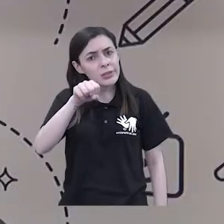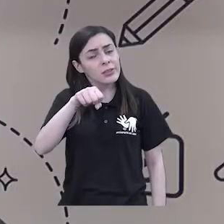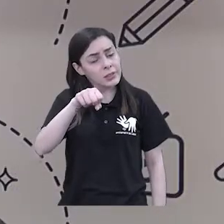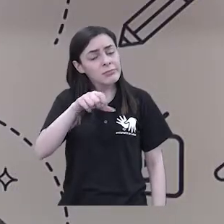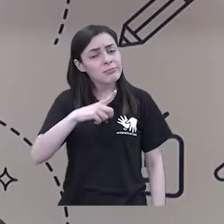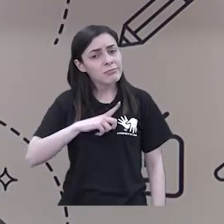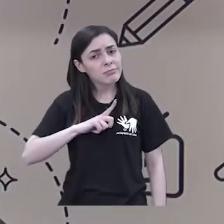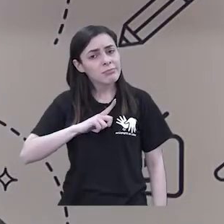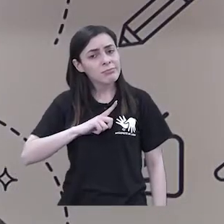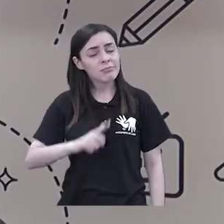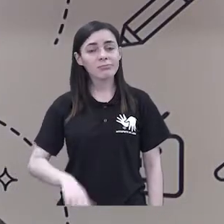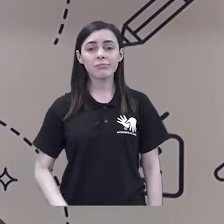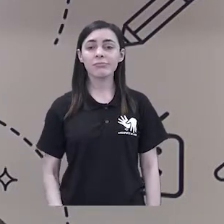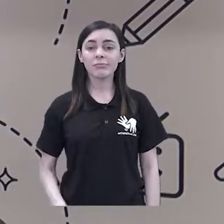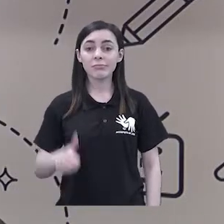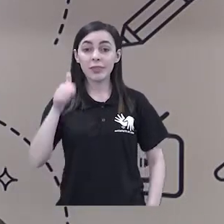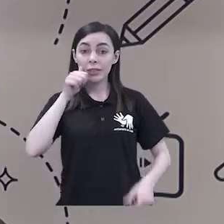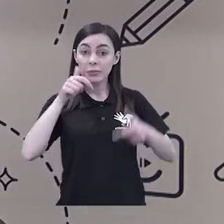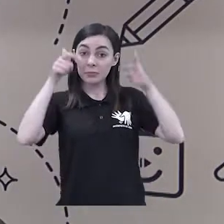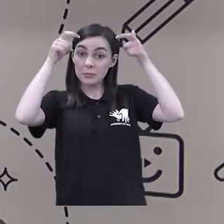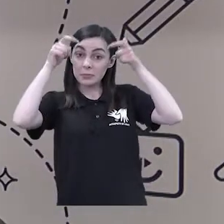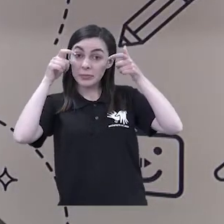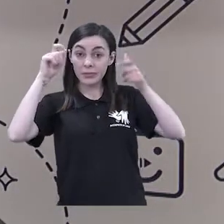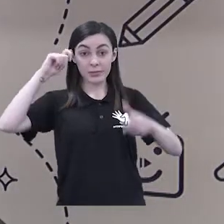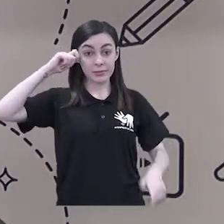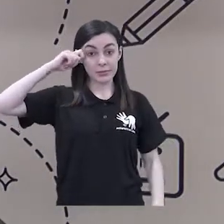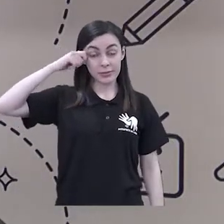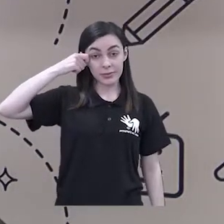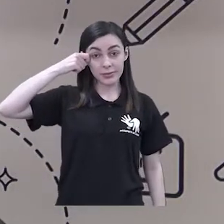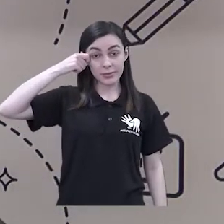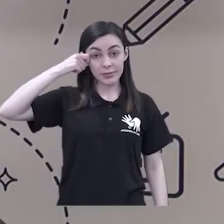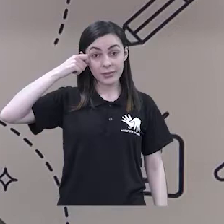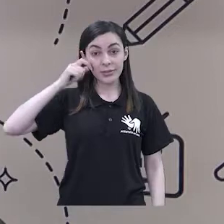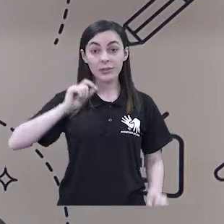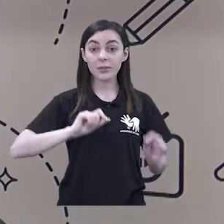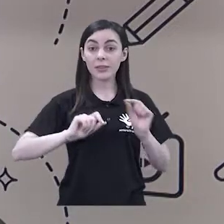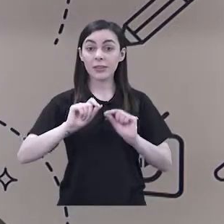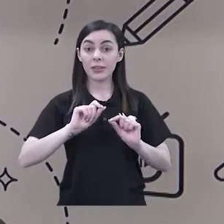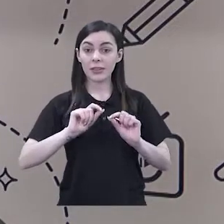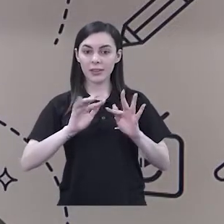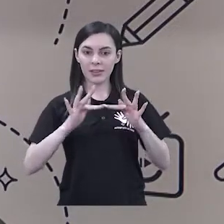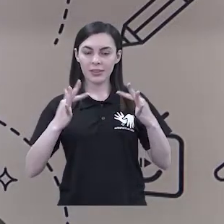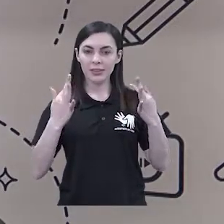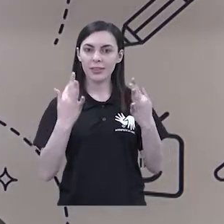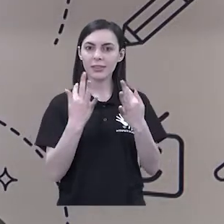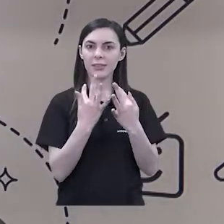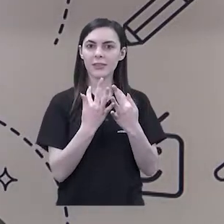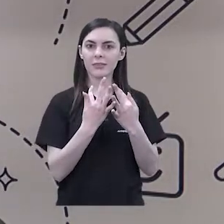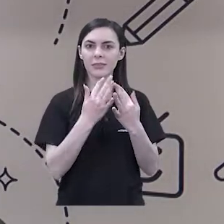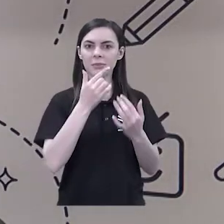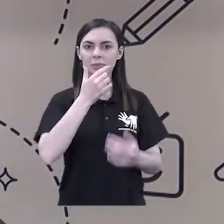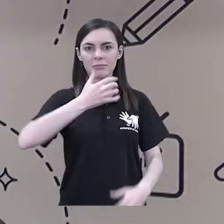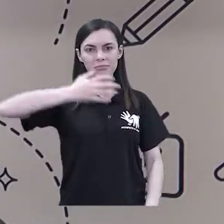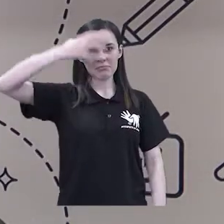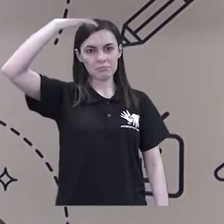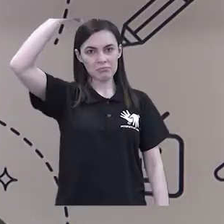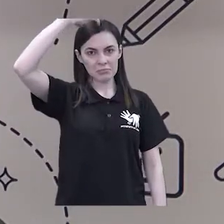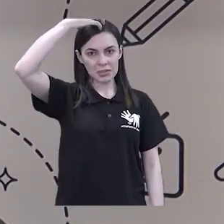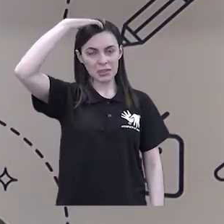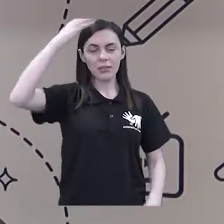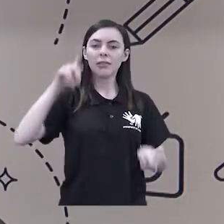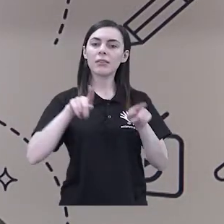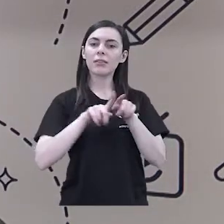Sim, isso mesmo. Princesas negras que vêm da família real e